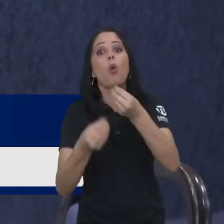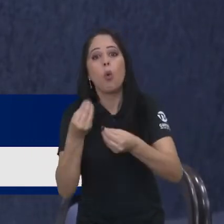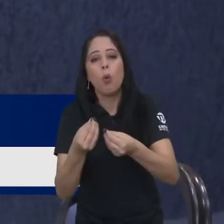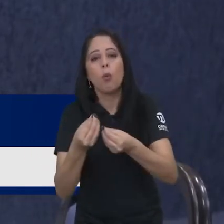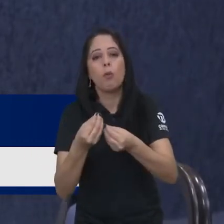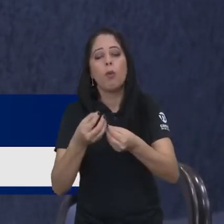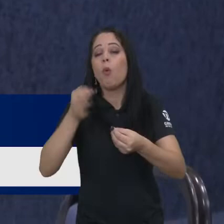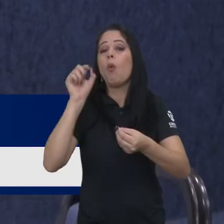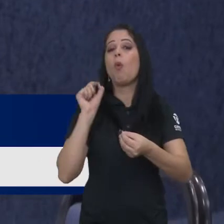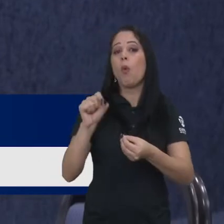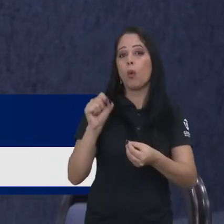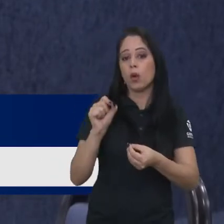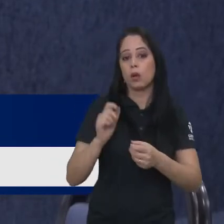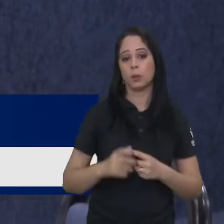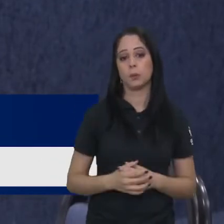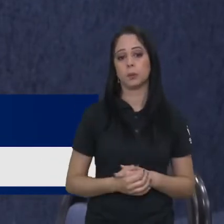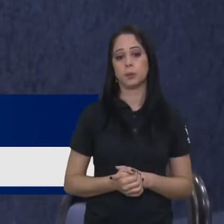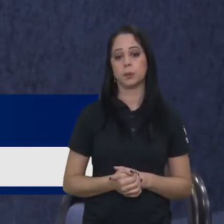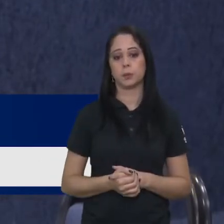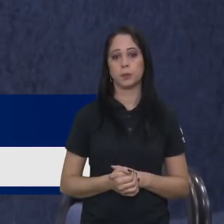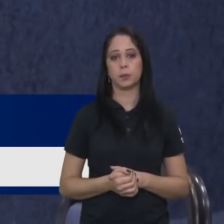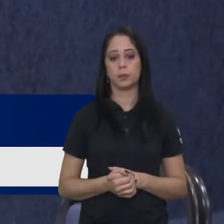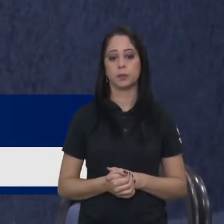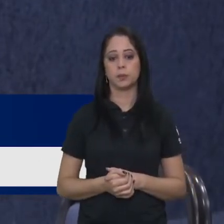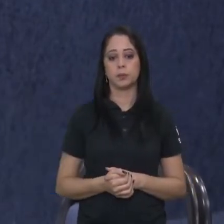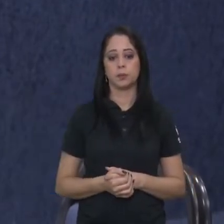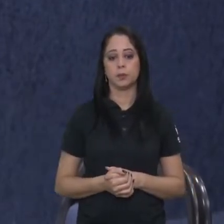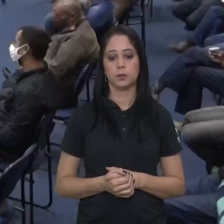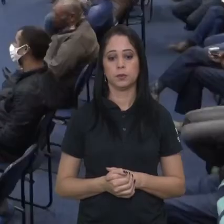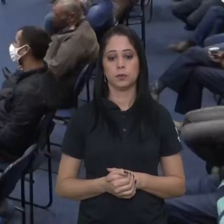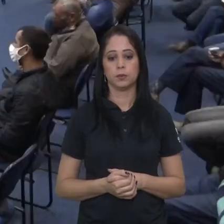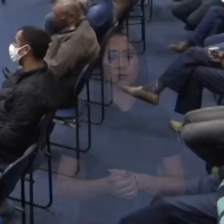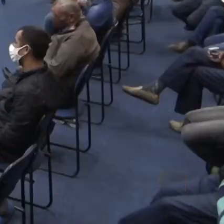acesso à cidadania e à dignidade humana? É isso.